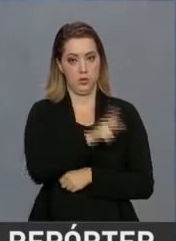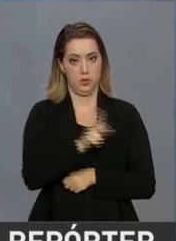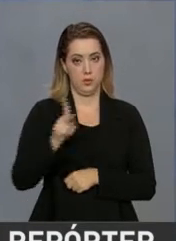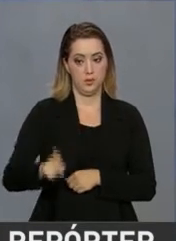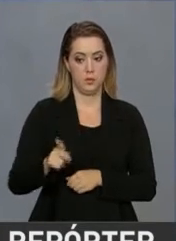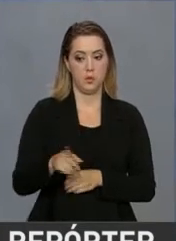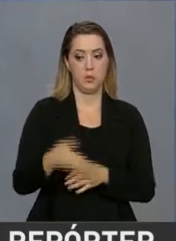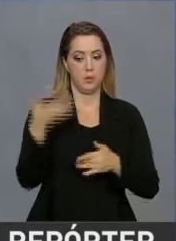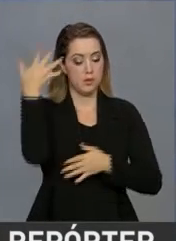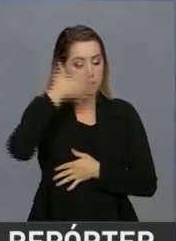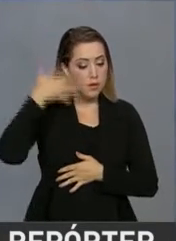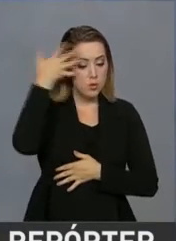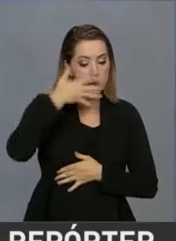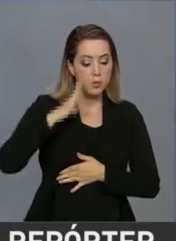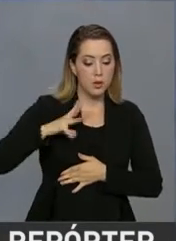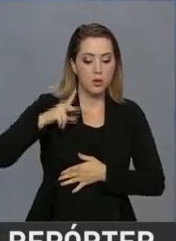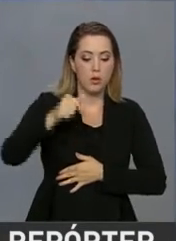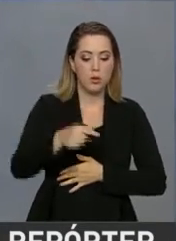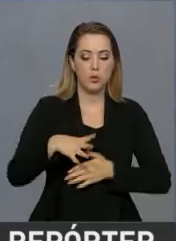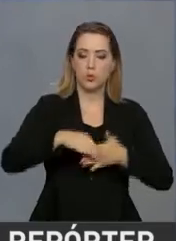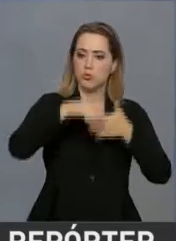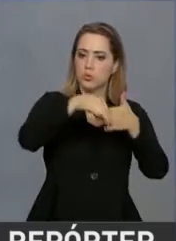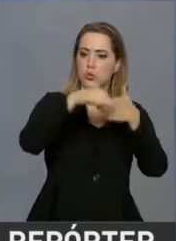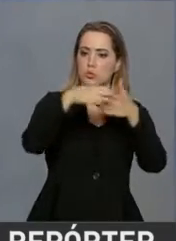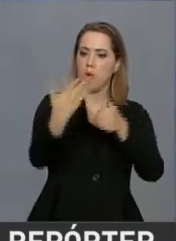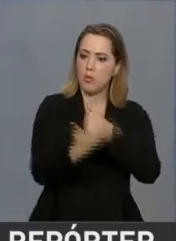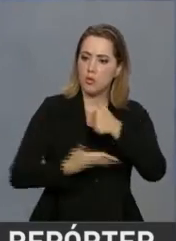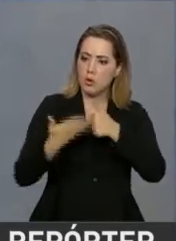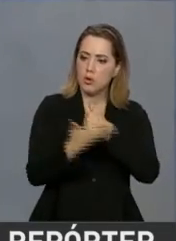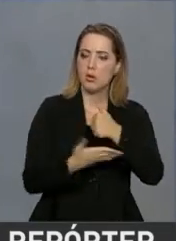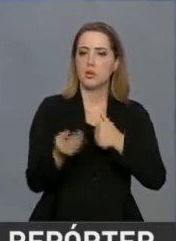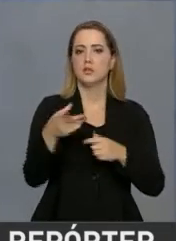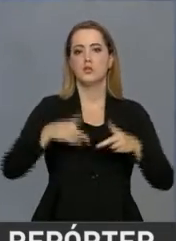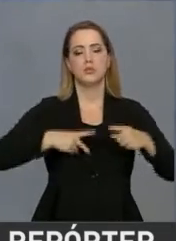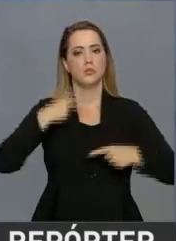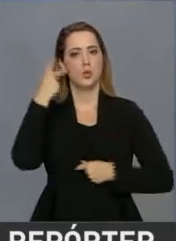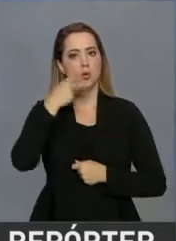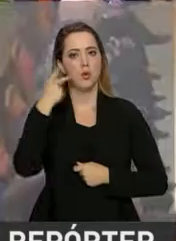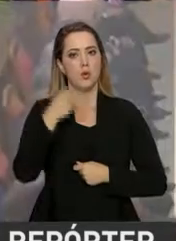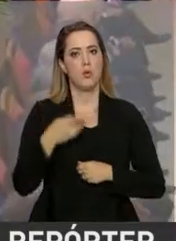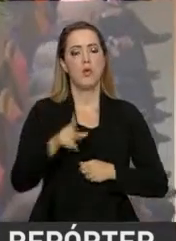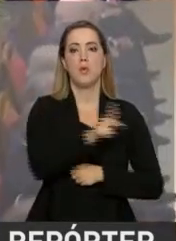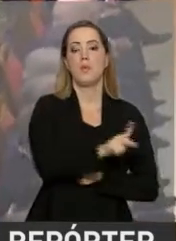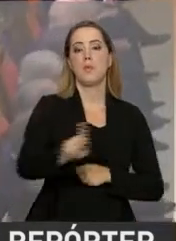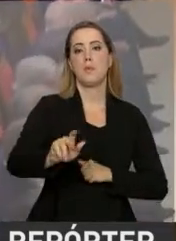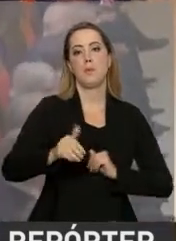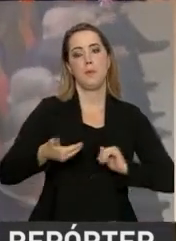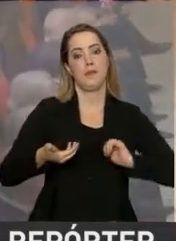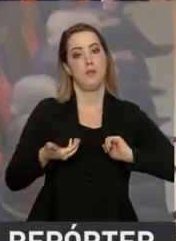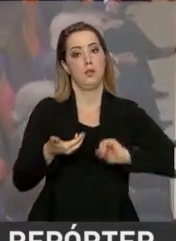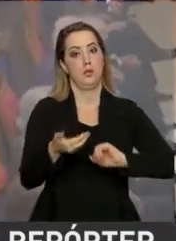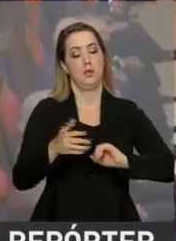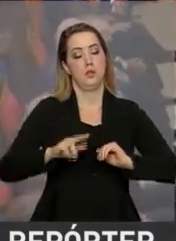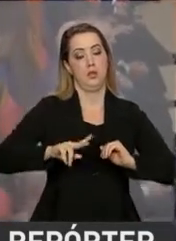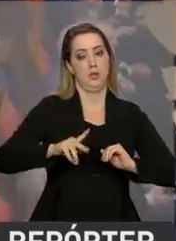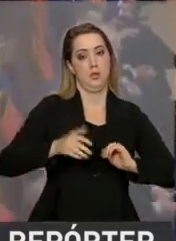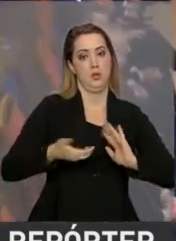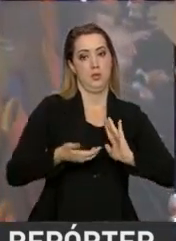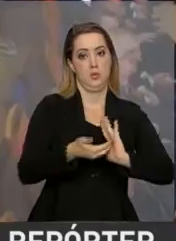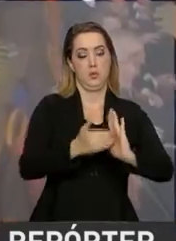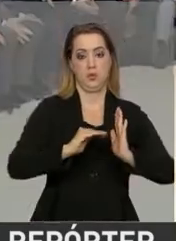líderes de todos os partidos da base respondo presidente do senado o presidente da câmara respondo aos seus ministros